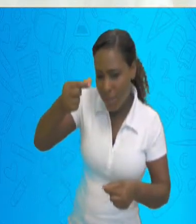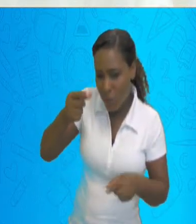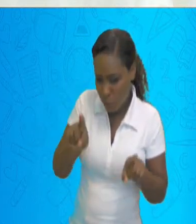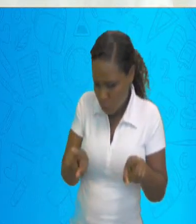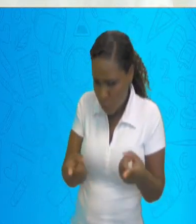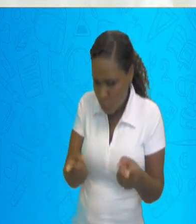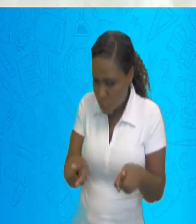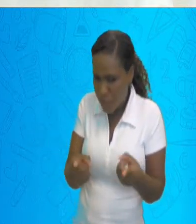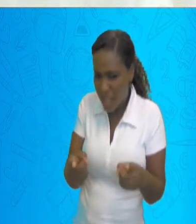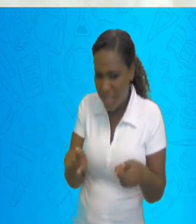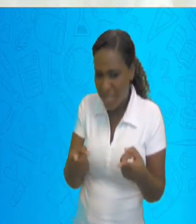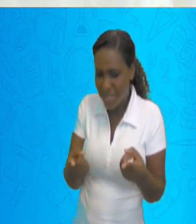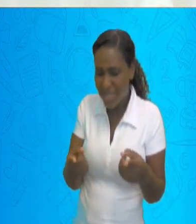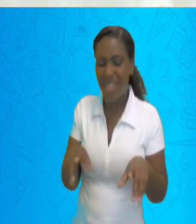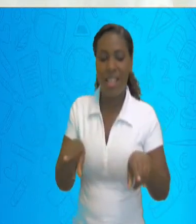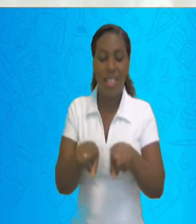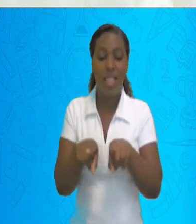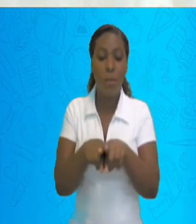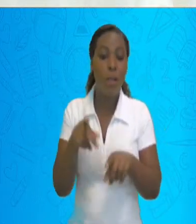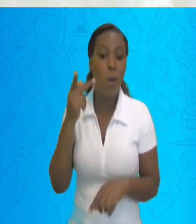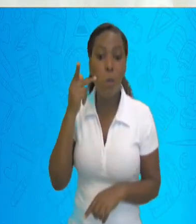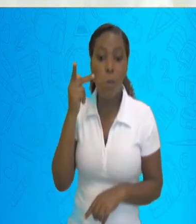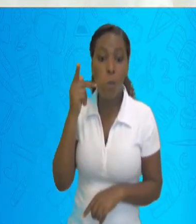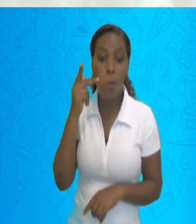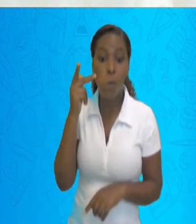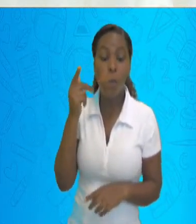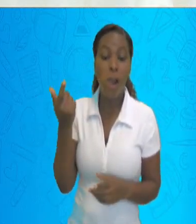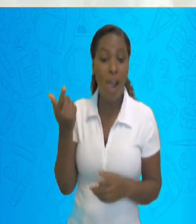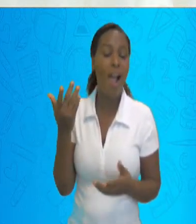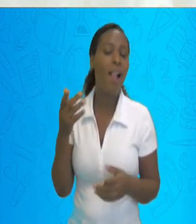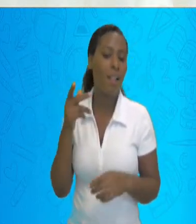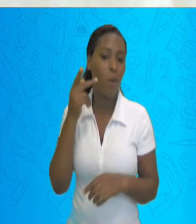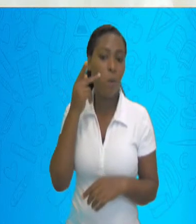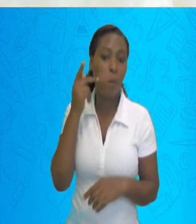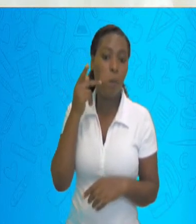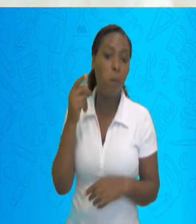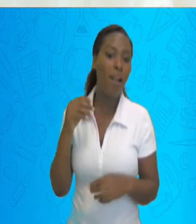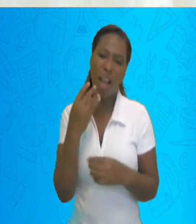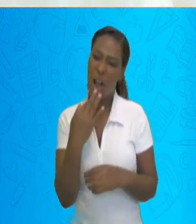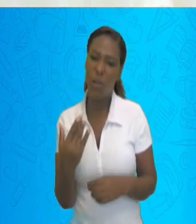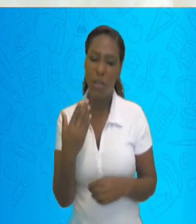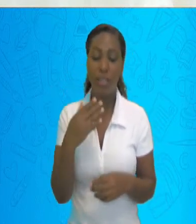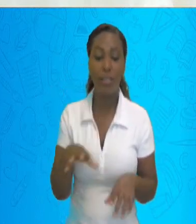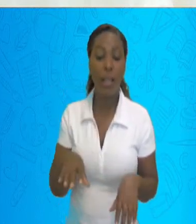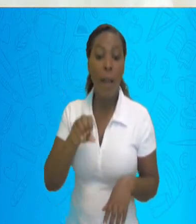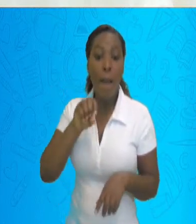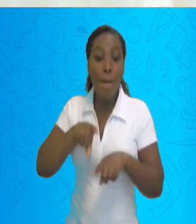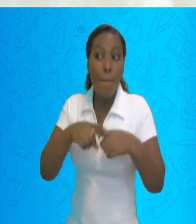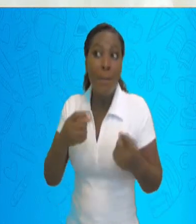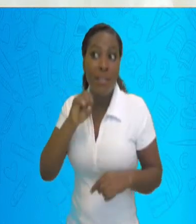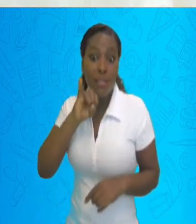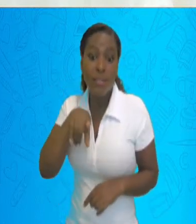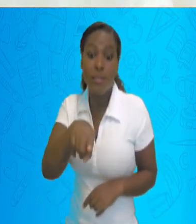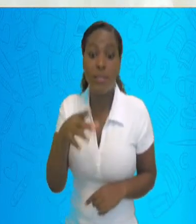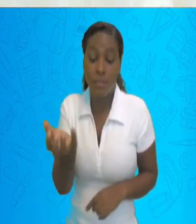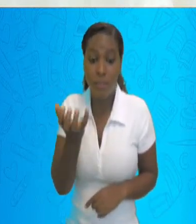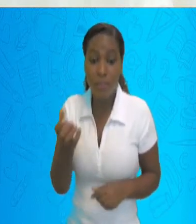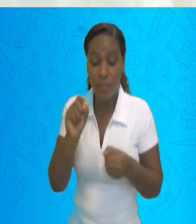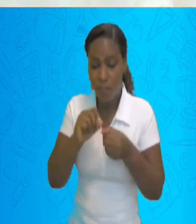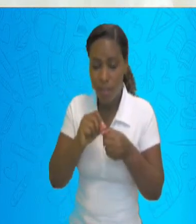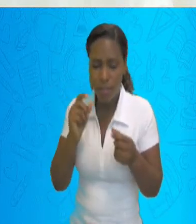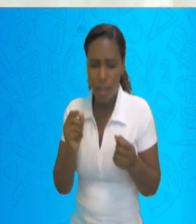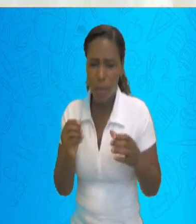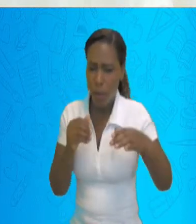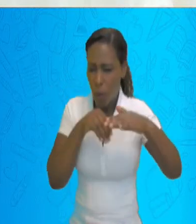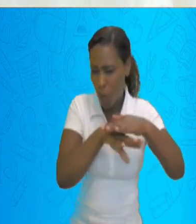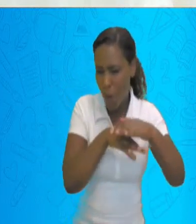fazer esse sólido geométrico e guardar, eu vou aconselhar vocês fazerem com massinha de modelar, porque depois que vocês fazem a bolinha, ela